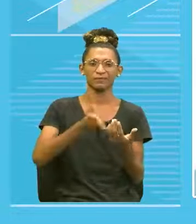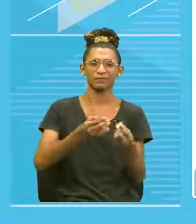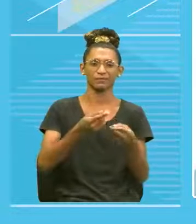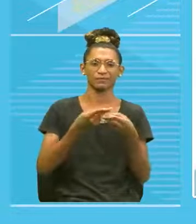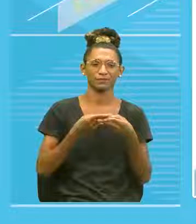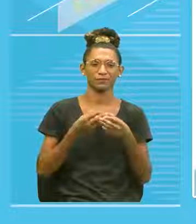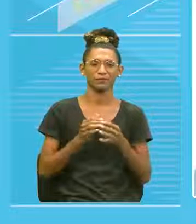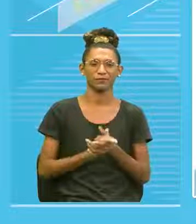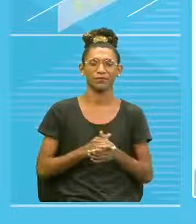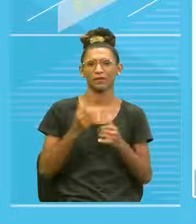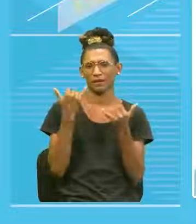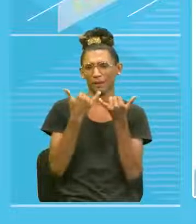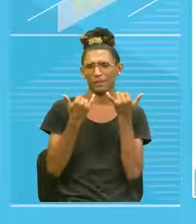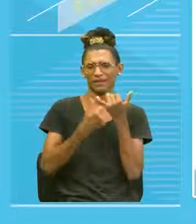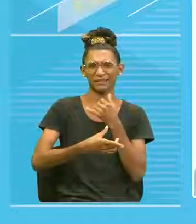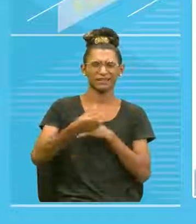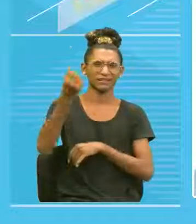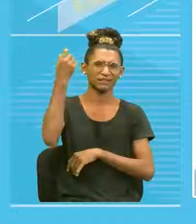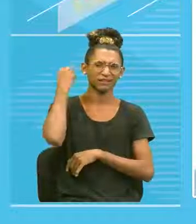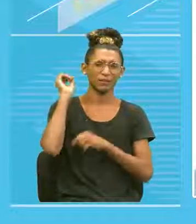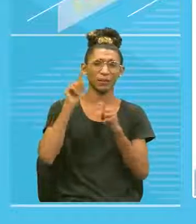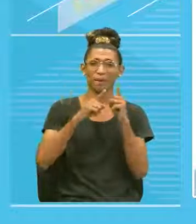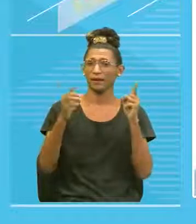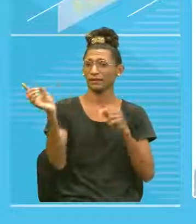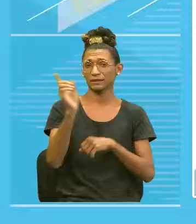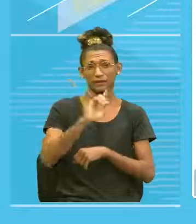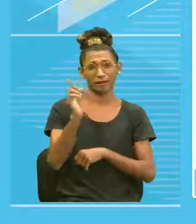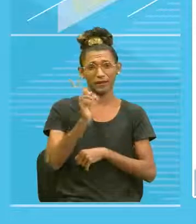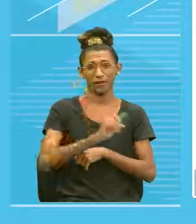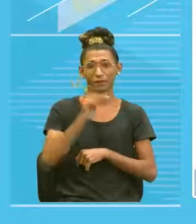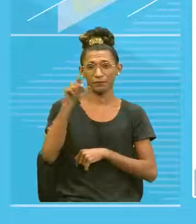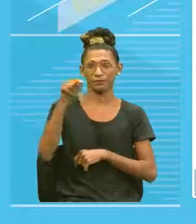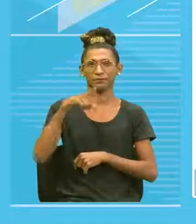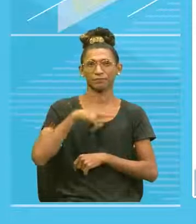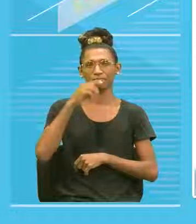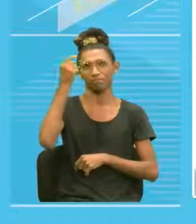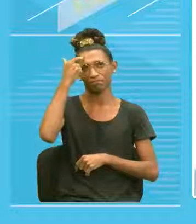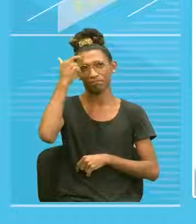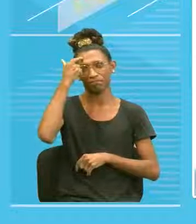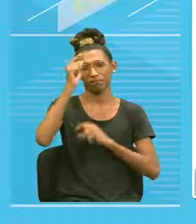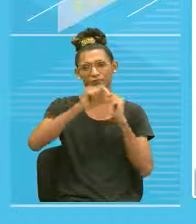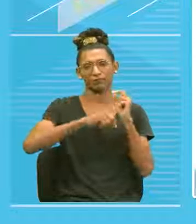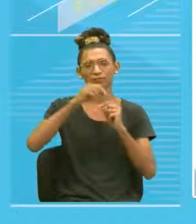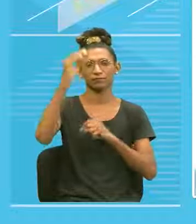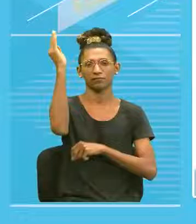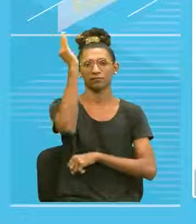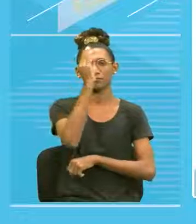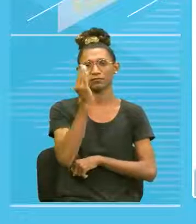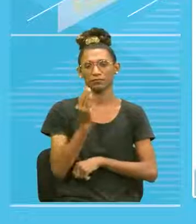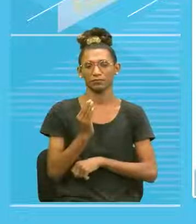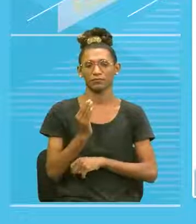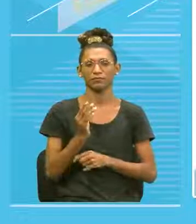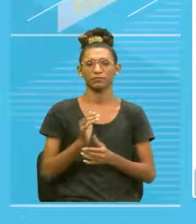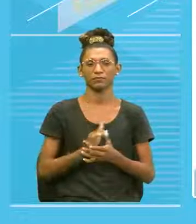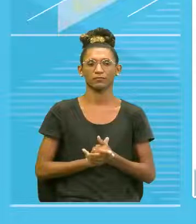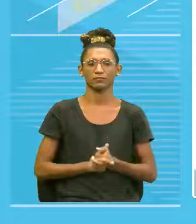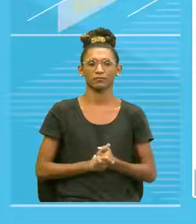mas não é não e para você ter uma ideia no Brasil